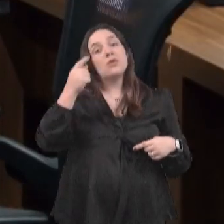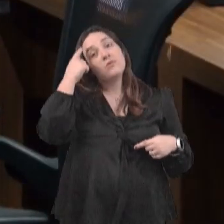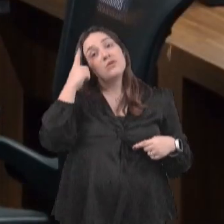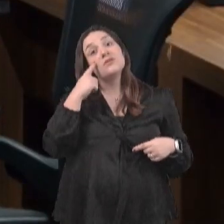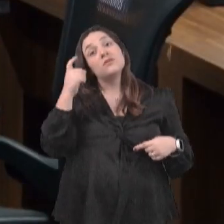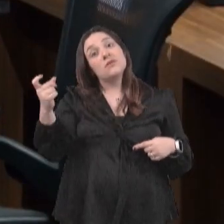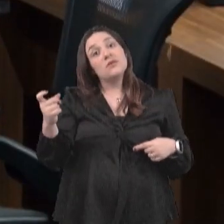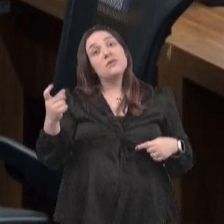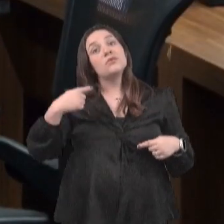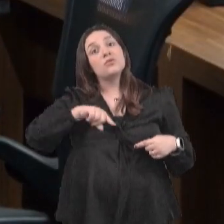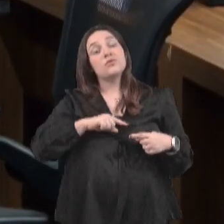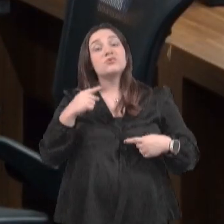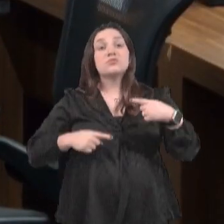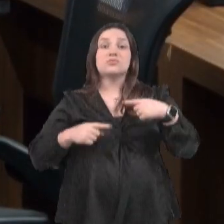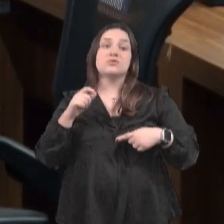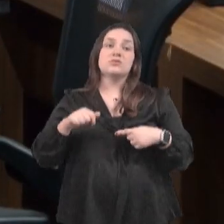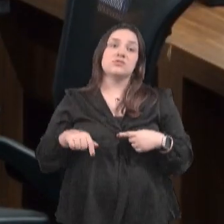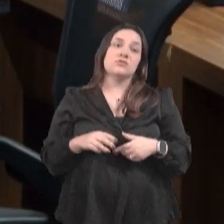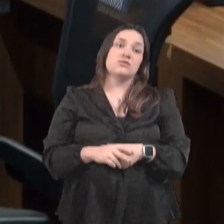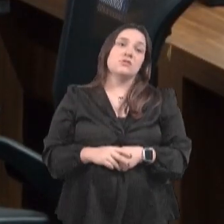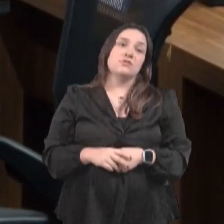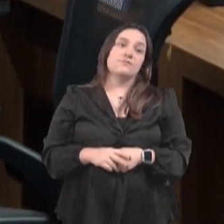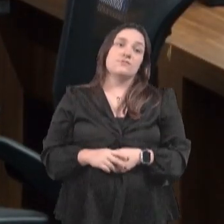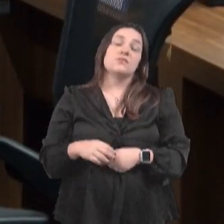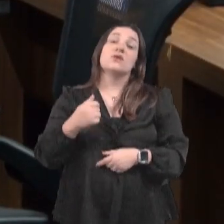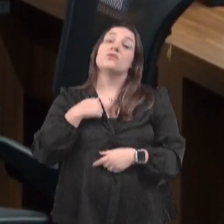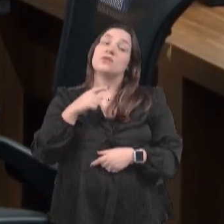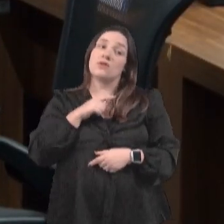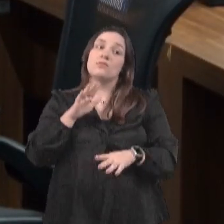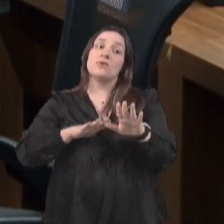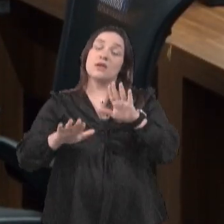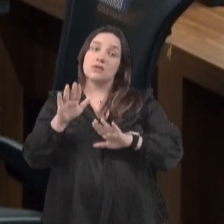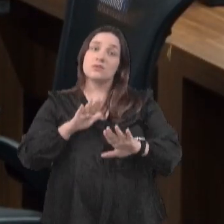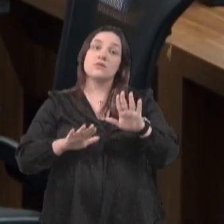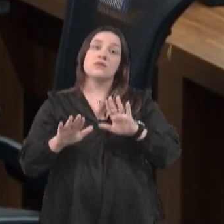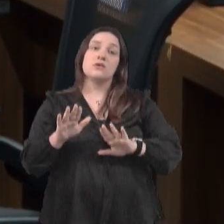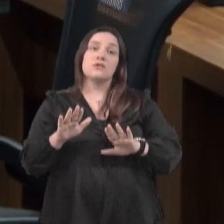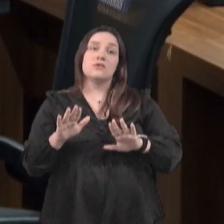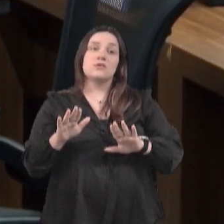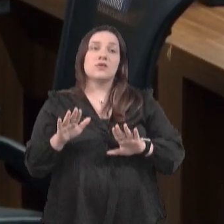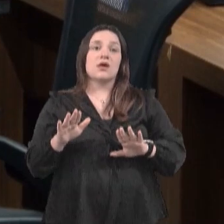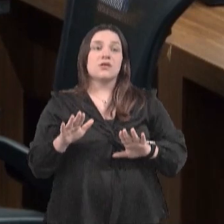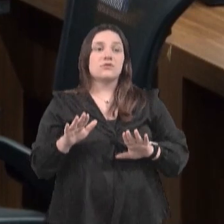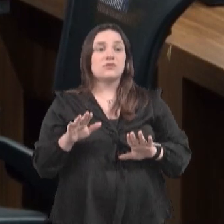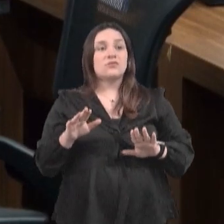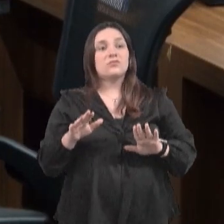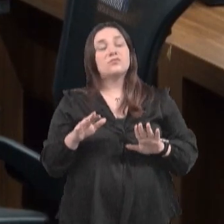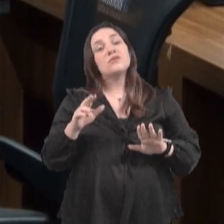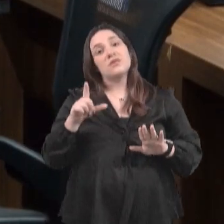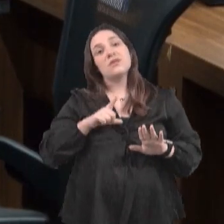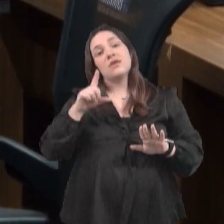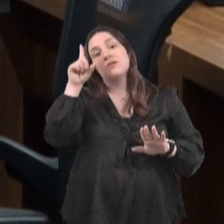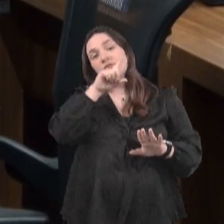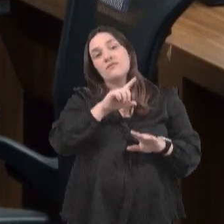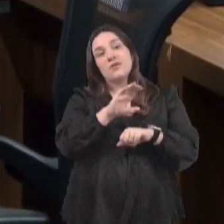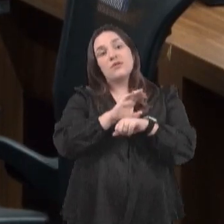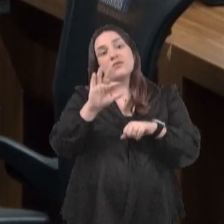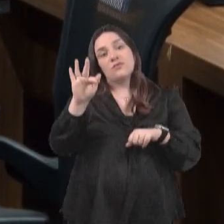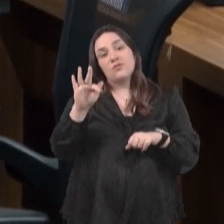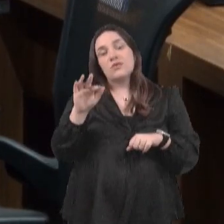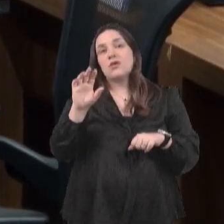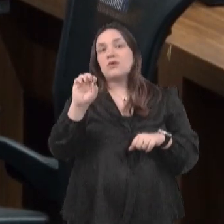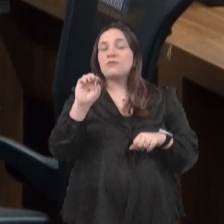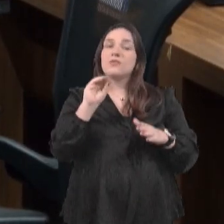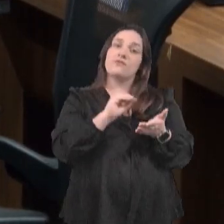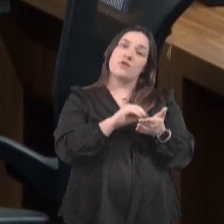interessante o plenário poder discutir. Agora, sinceramente, tenho receio da gente aprovar uma norma com um vício de inconstitucionalidade, seja por invasão